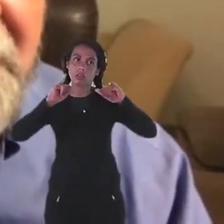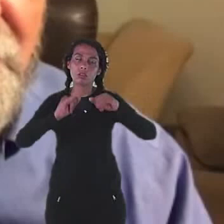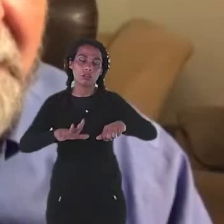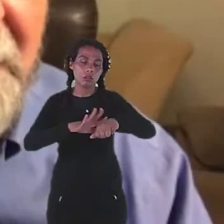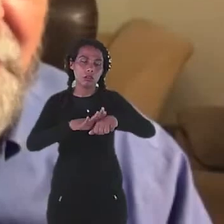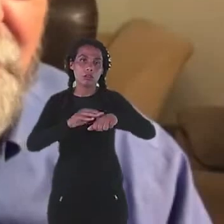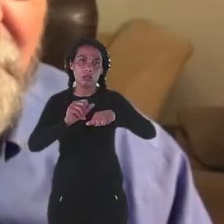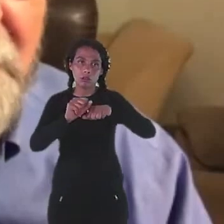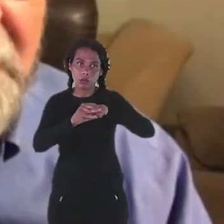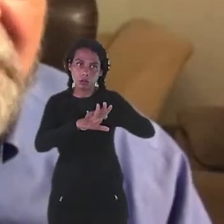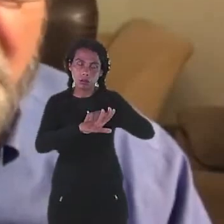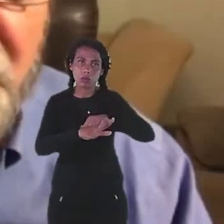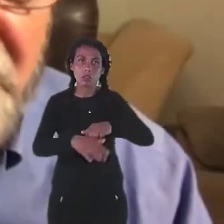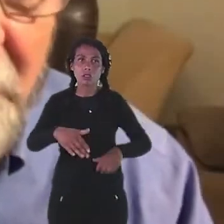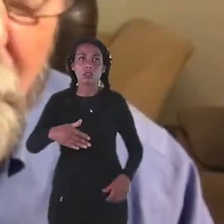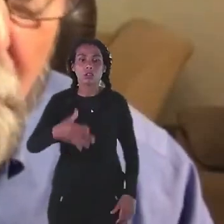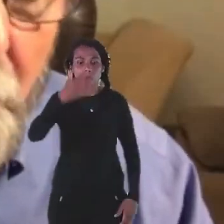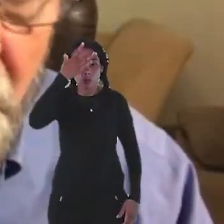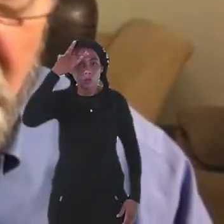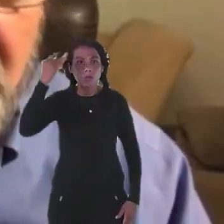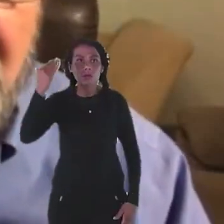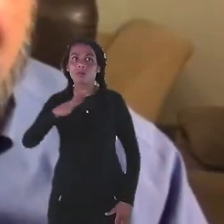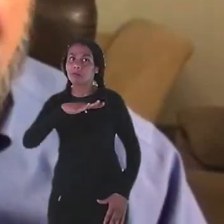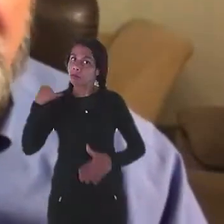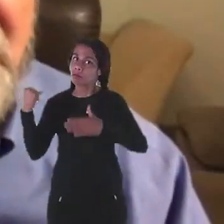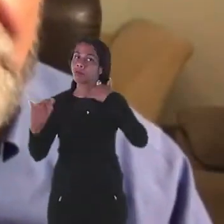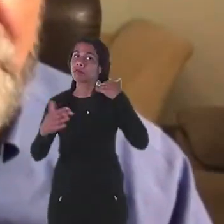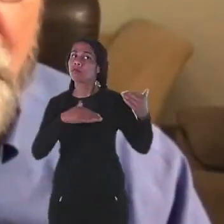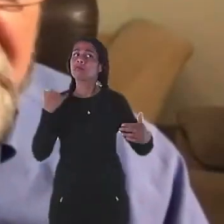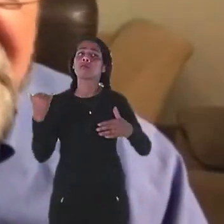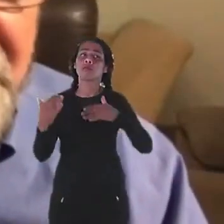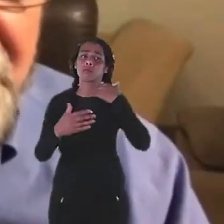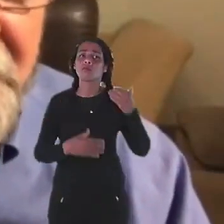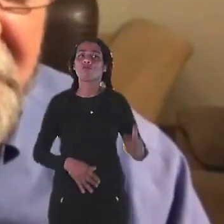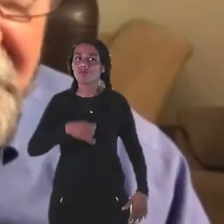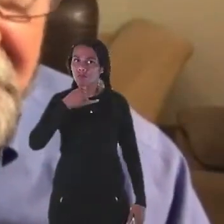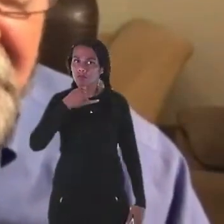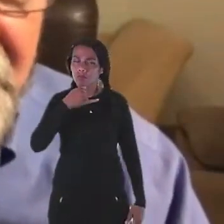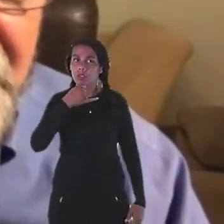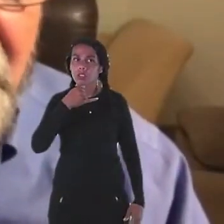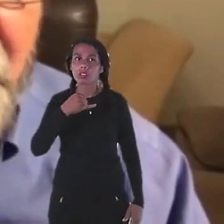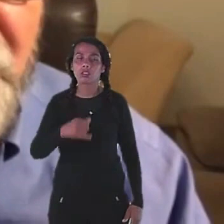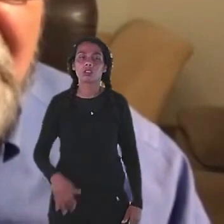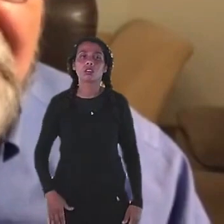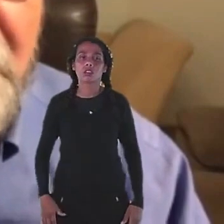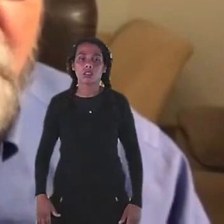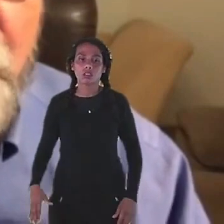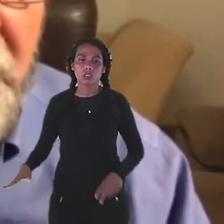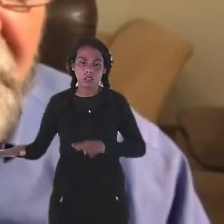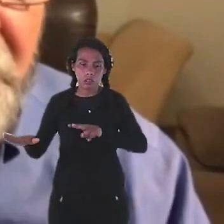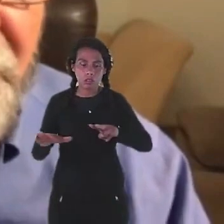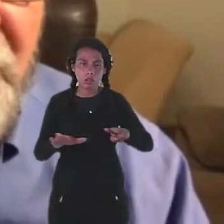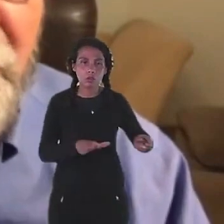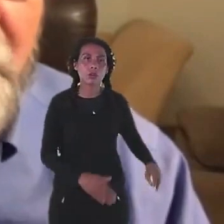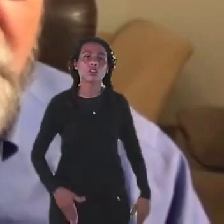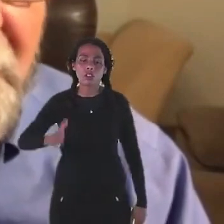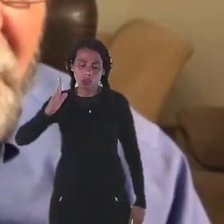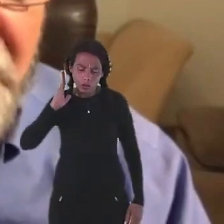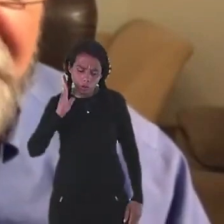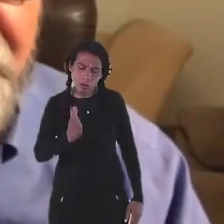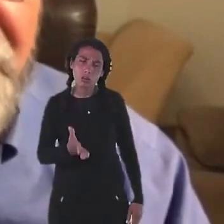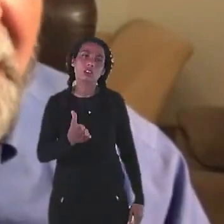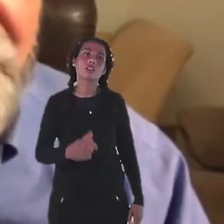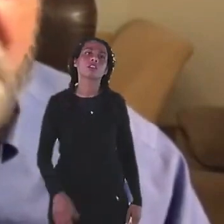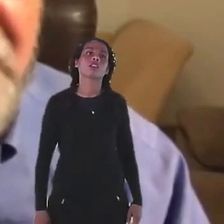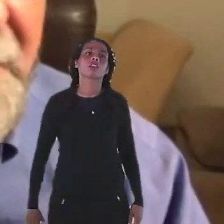recorrente que eu tento responder ou reafirmar todas as semanas. Porque existem muitas pessoas que tomam